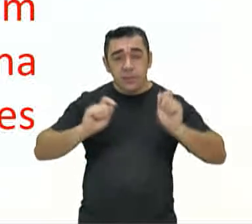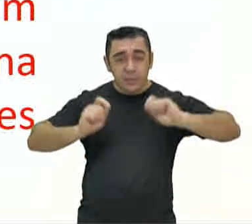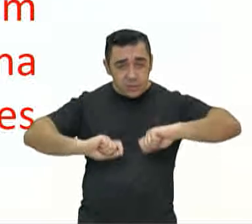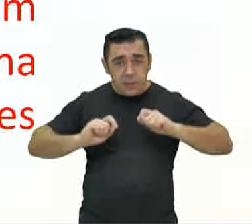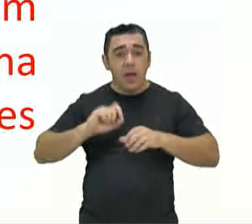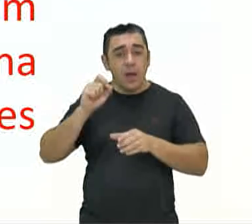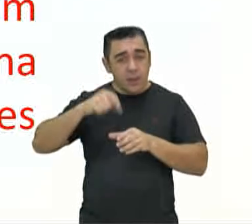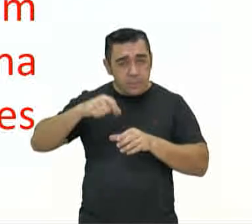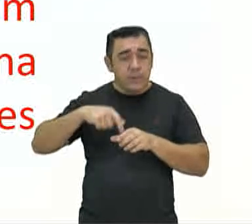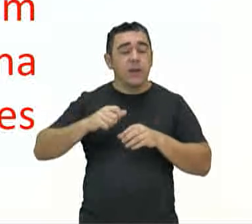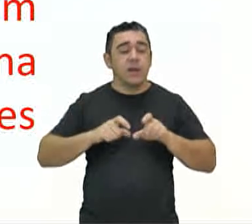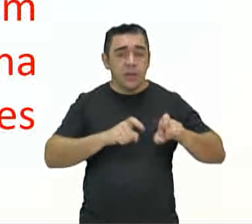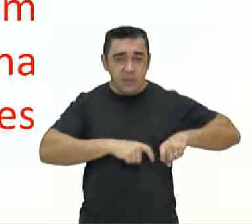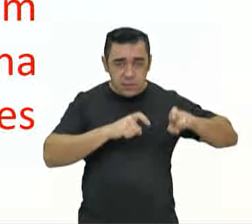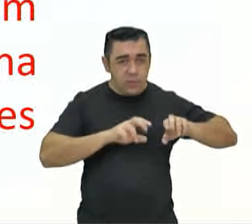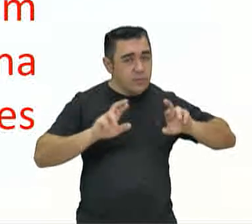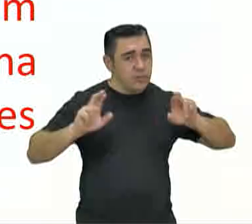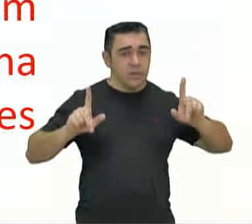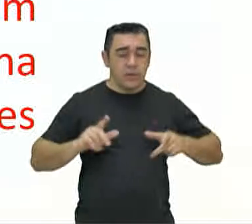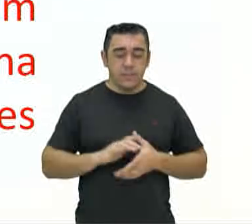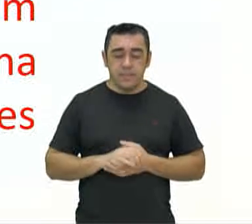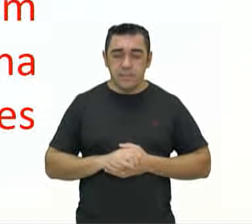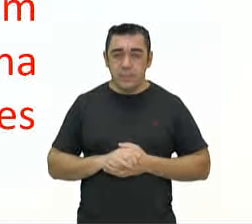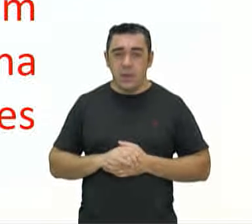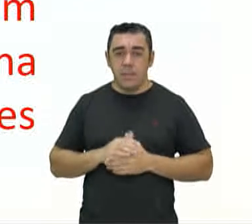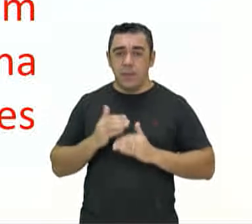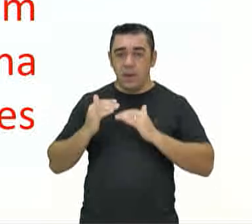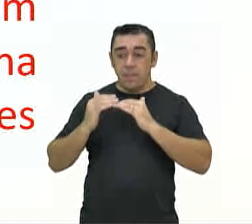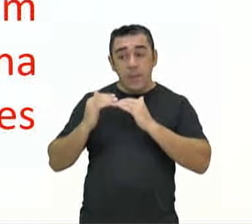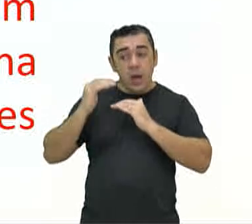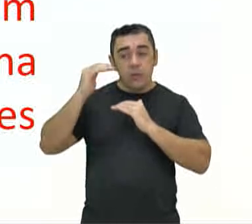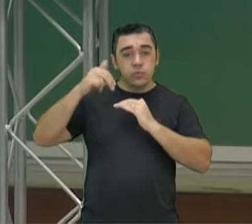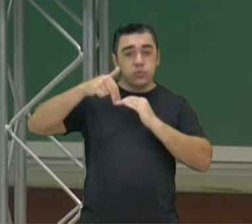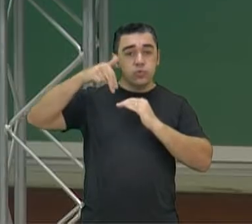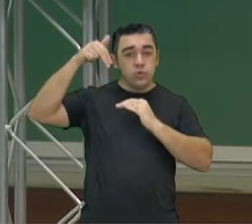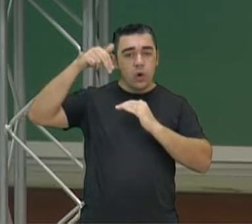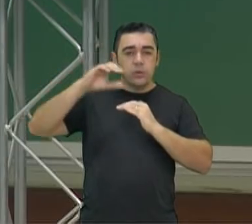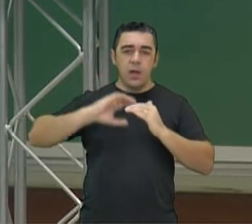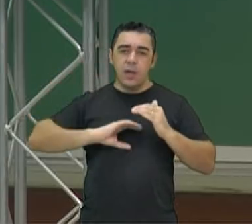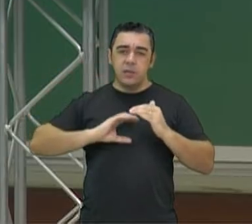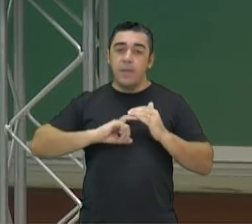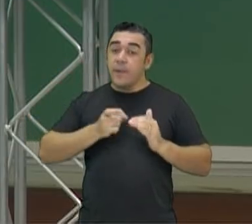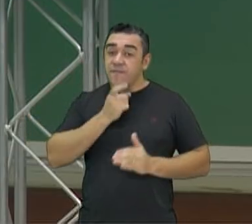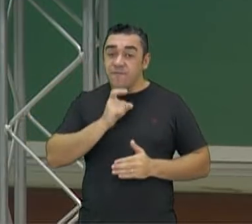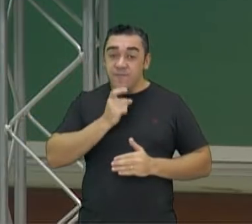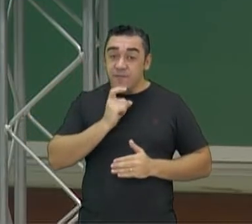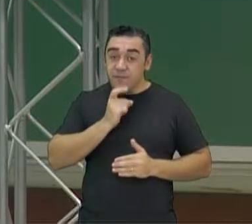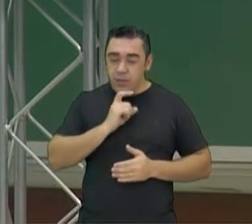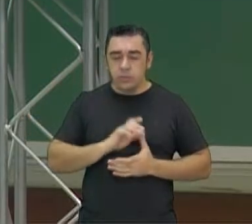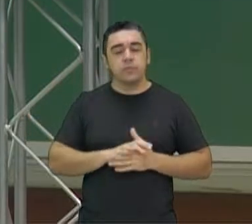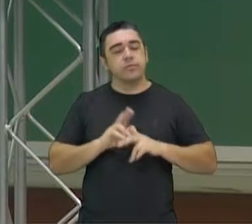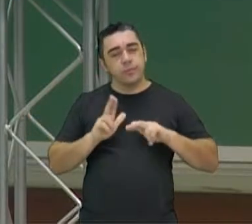contrário nosso aqui. Agora, quando você se afasta mais para o norte do Canadá, é que vai ficando mais frio.